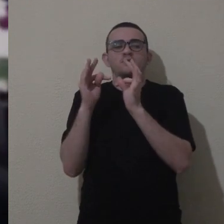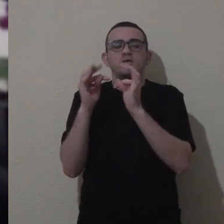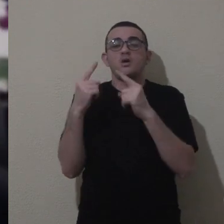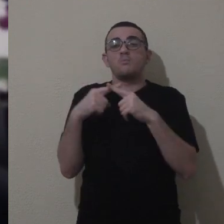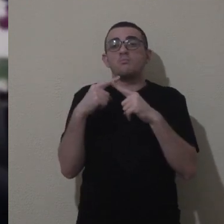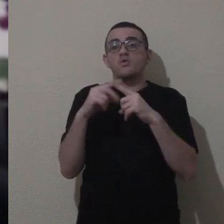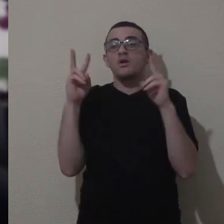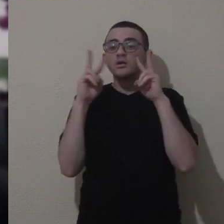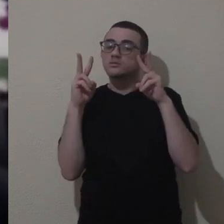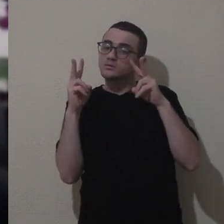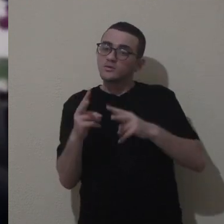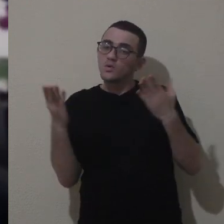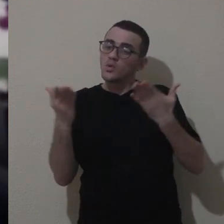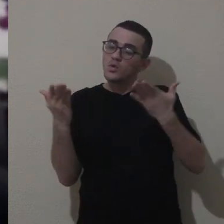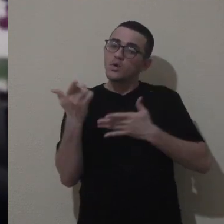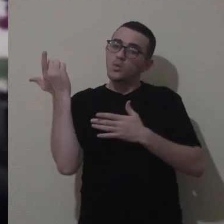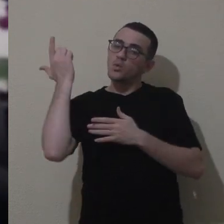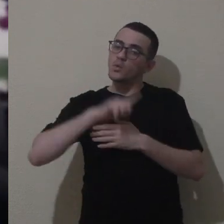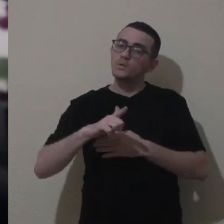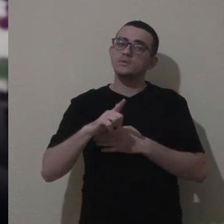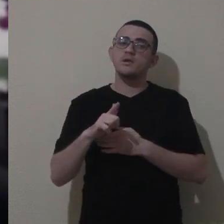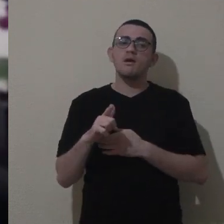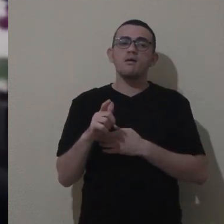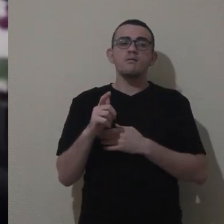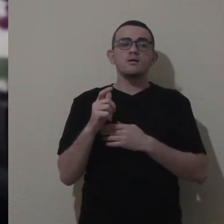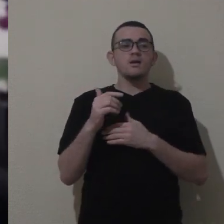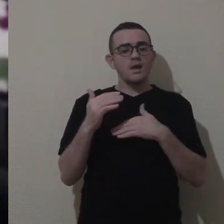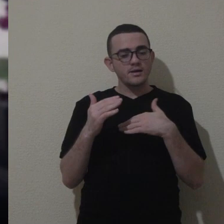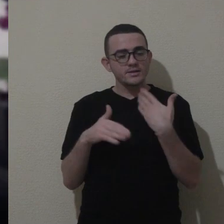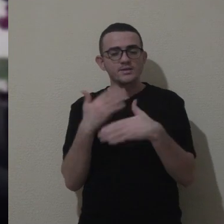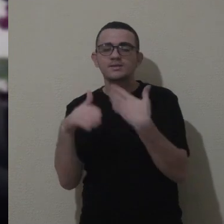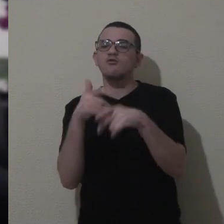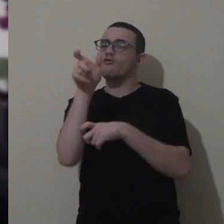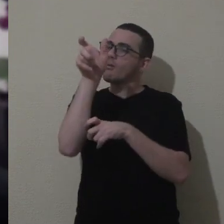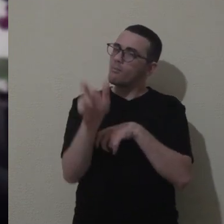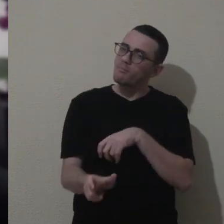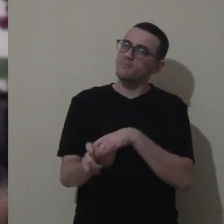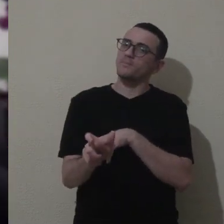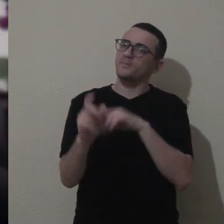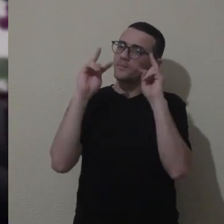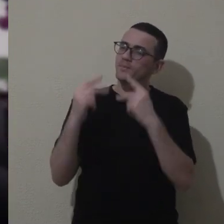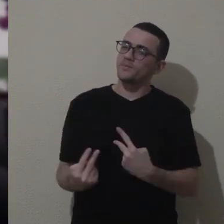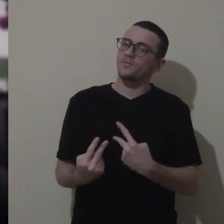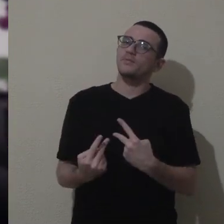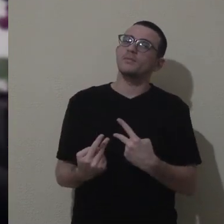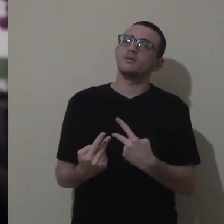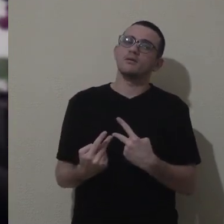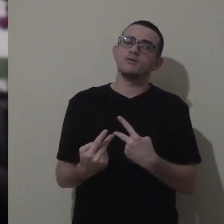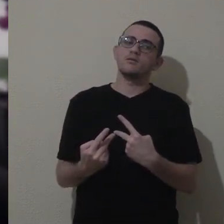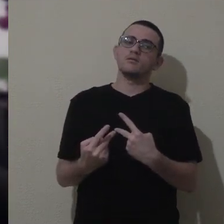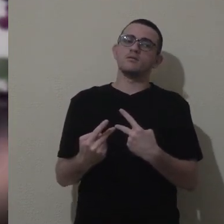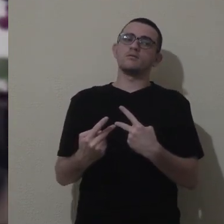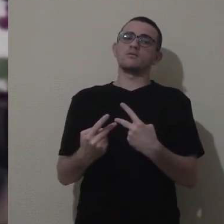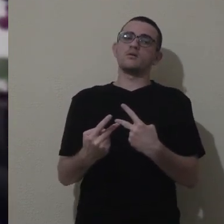for olhar, hoje a gente consegue, né, talvez desenvolver a pessoa humana, né,